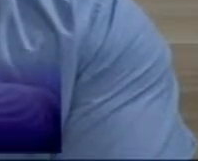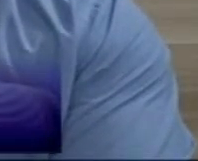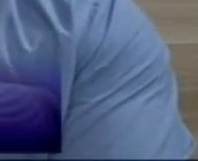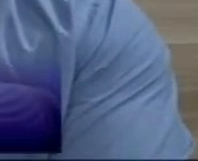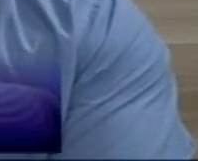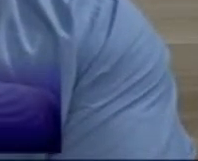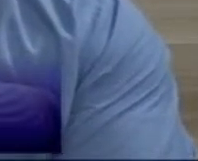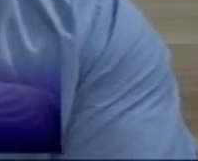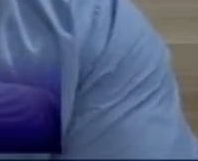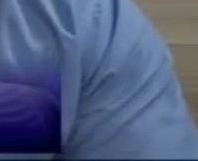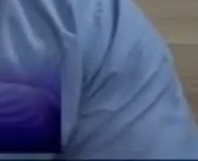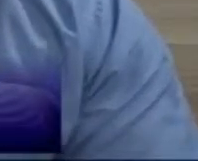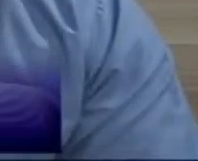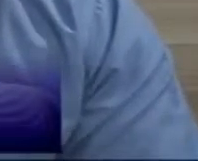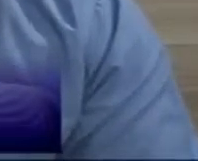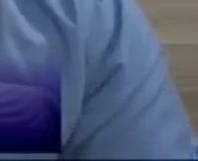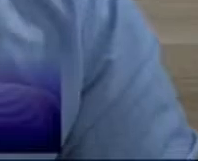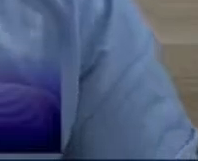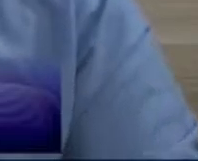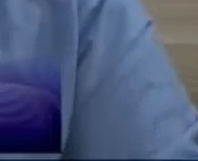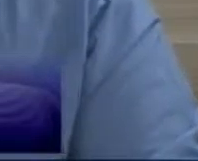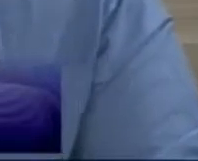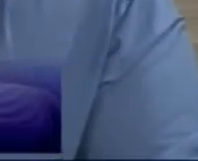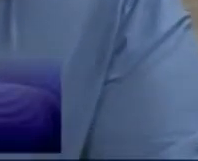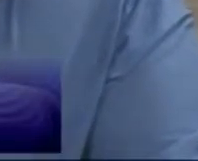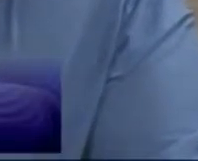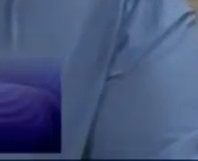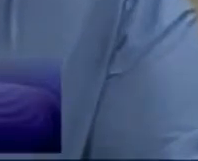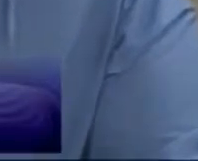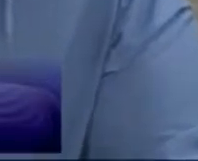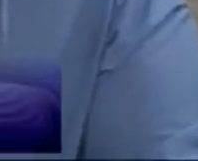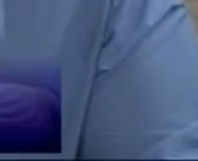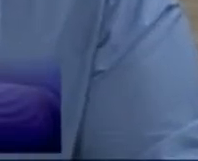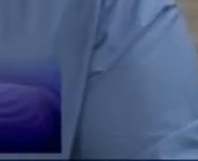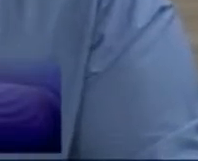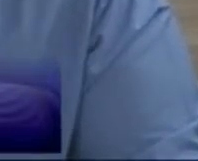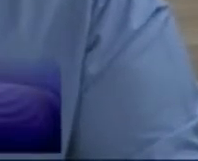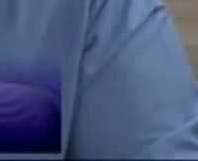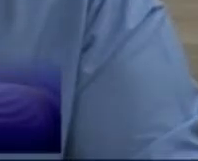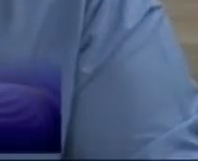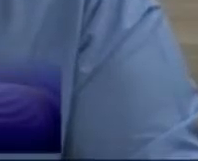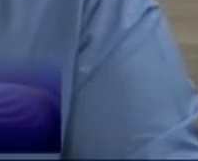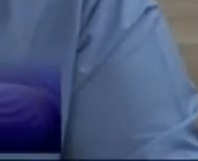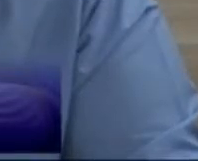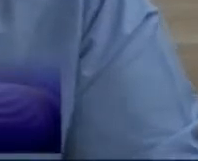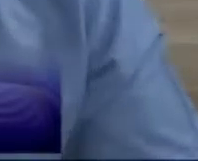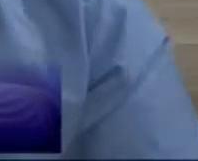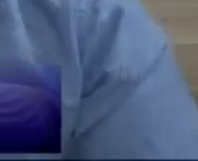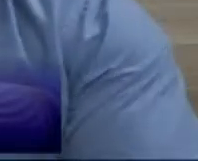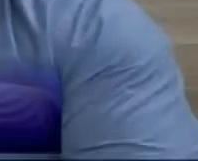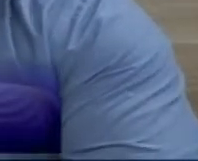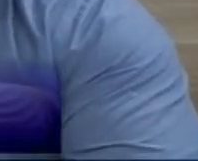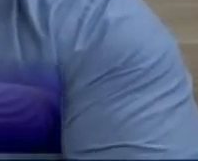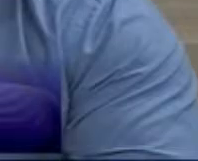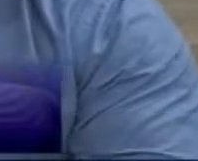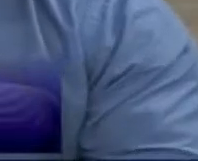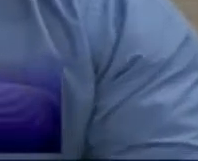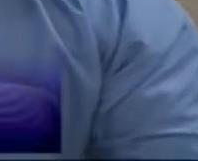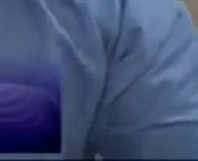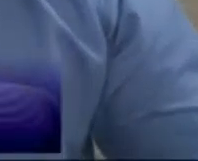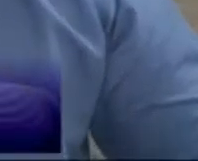fiz esse requerimento. Eu acredito que ele vá contemplar bastante a nossa população da nossa